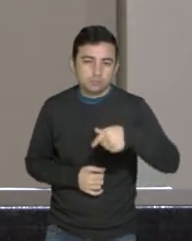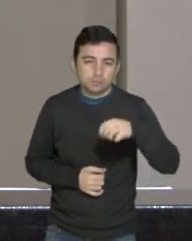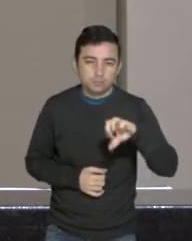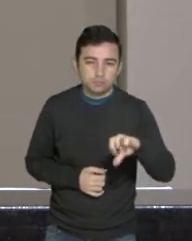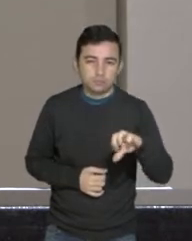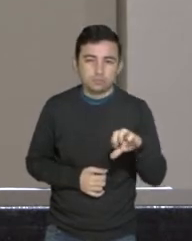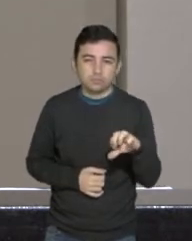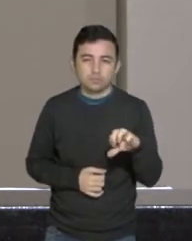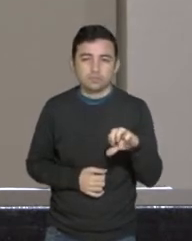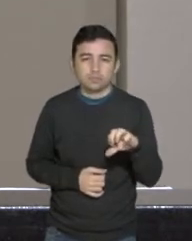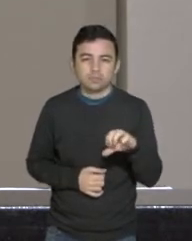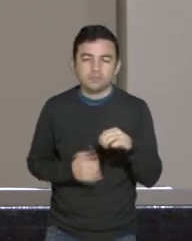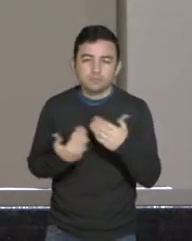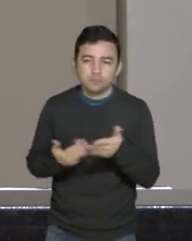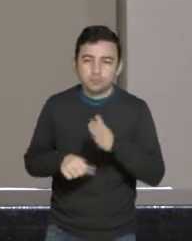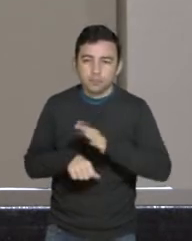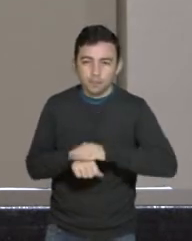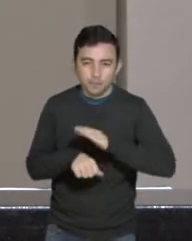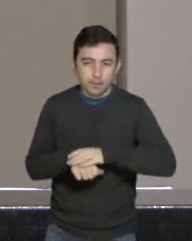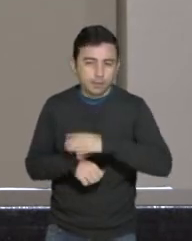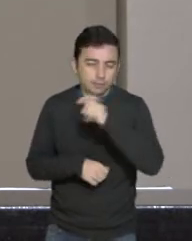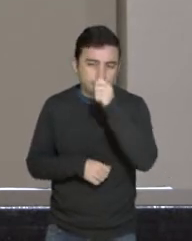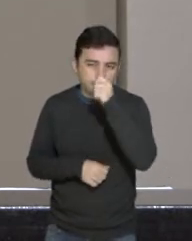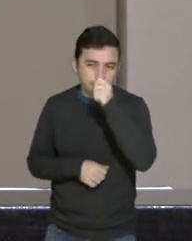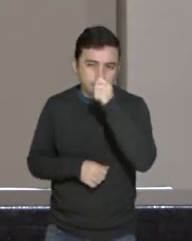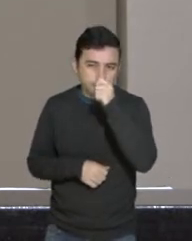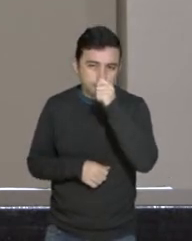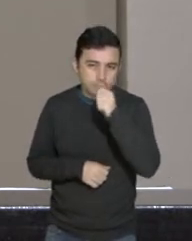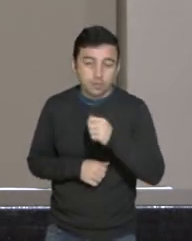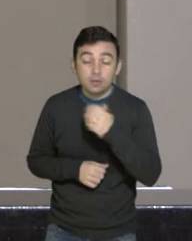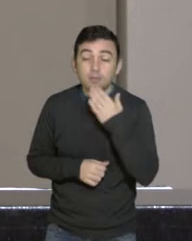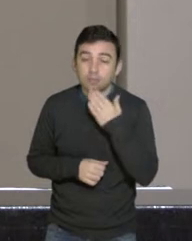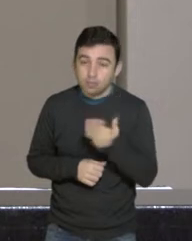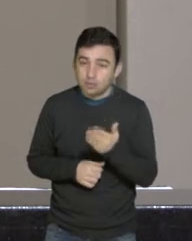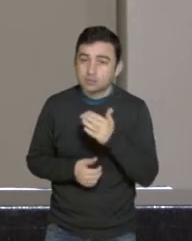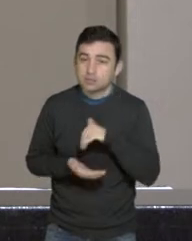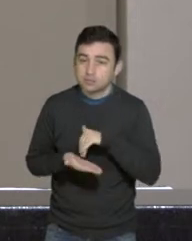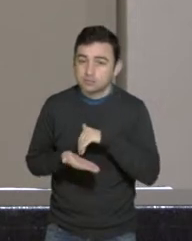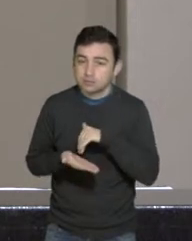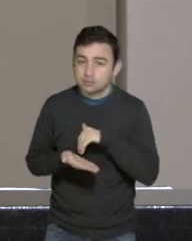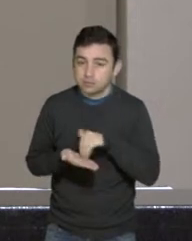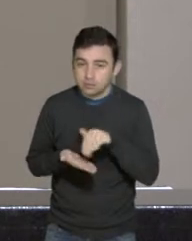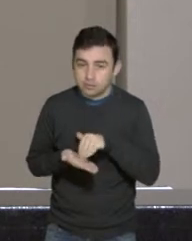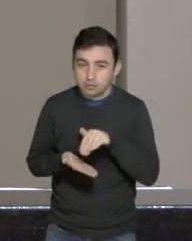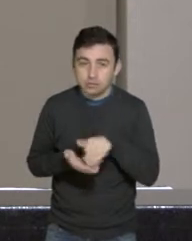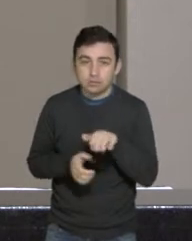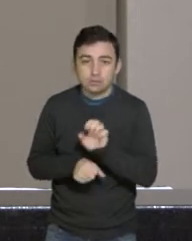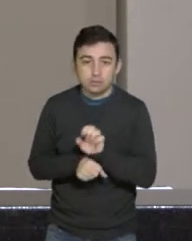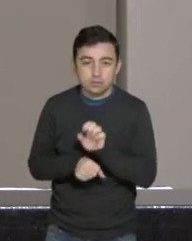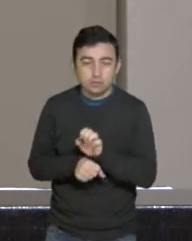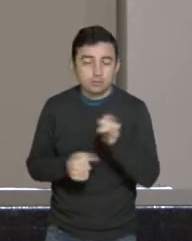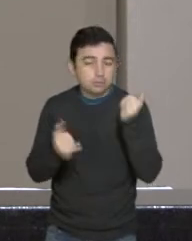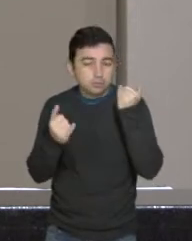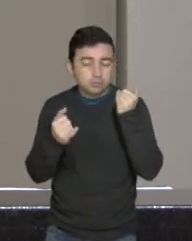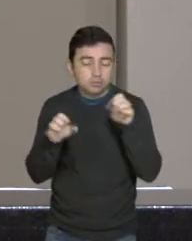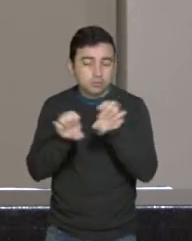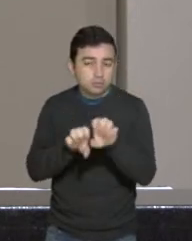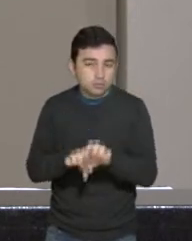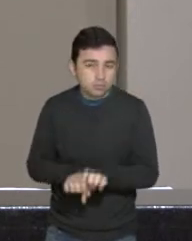279, autor deputado João Amin, solicitando ao secretário de Estado da